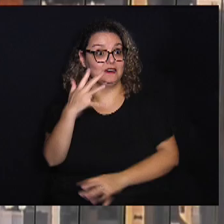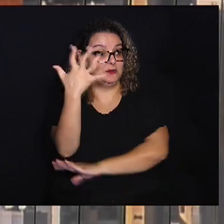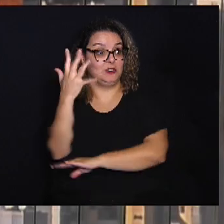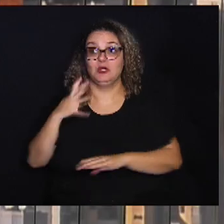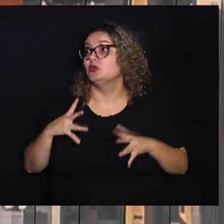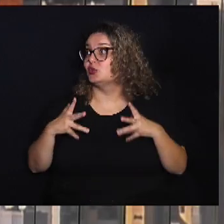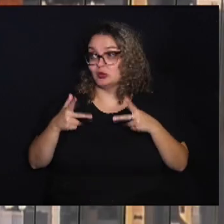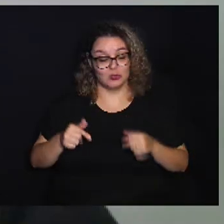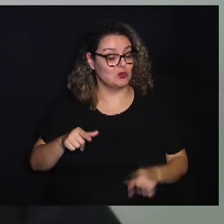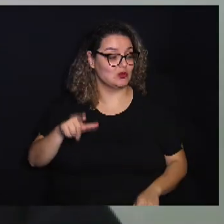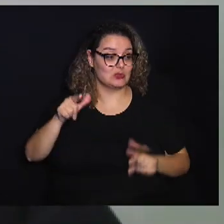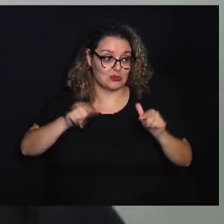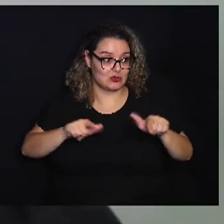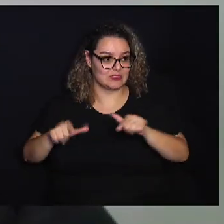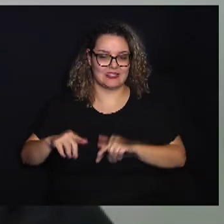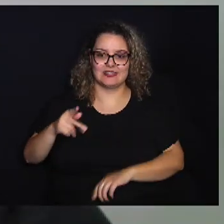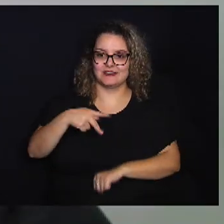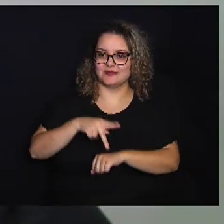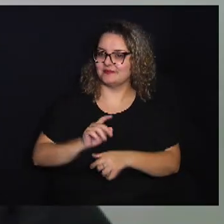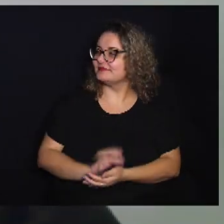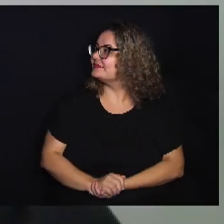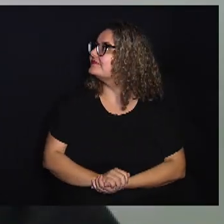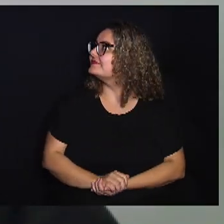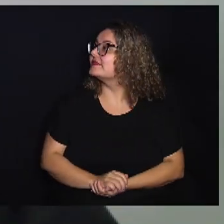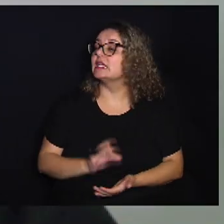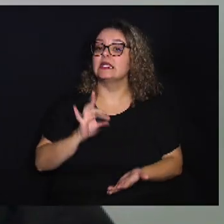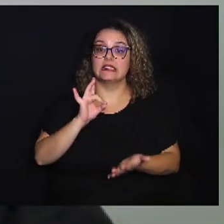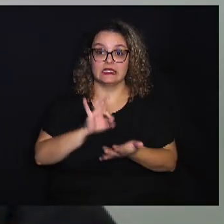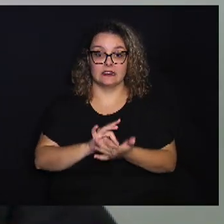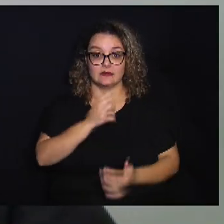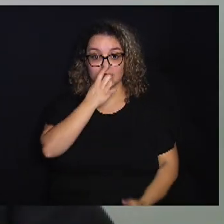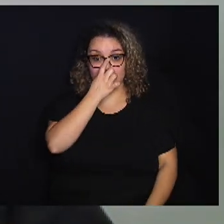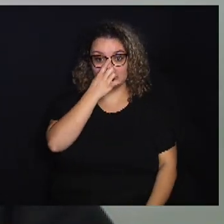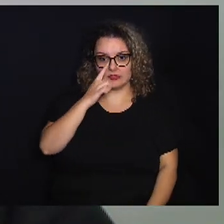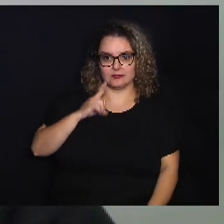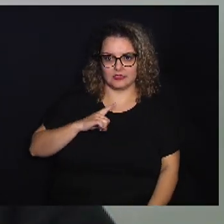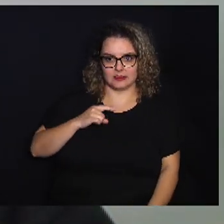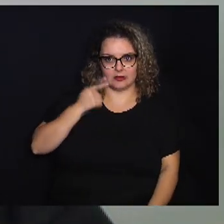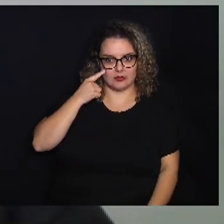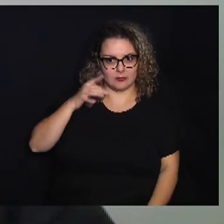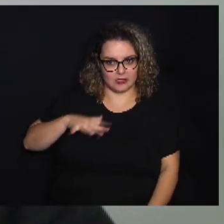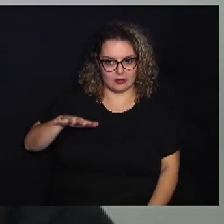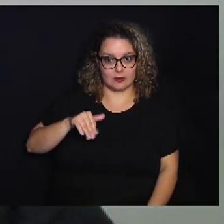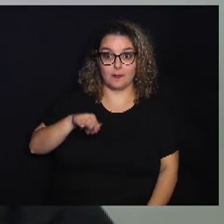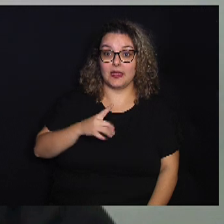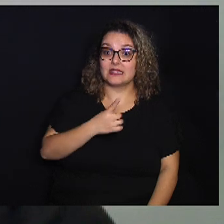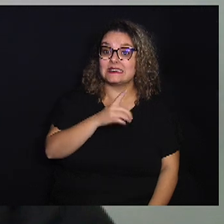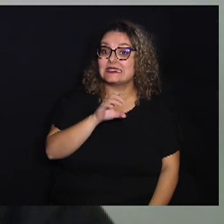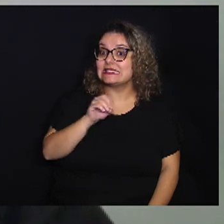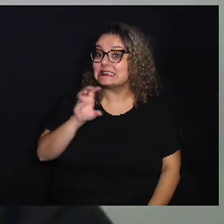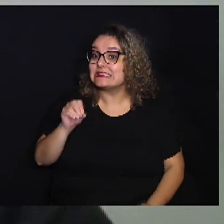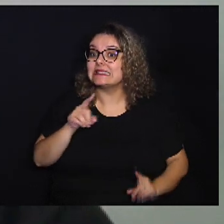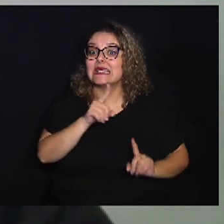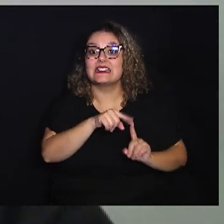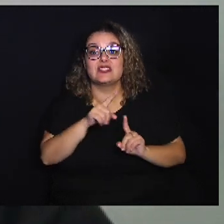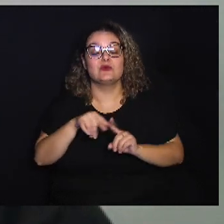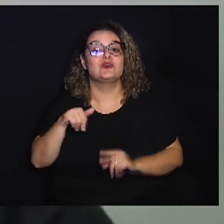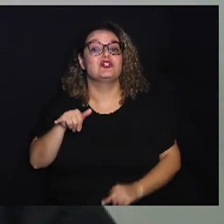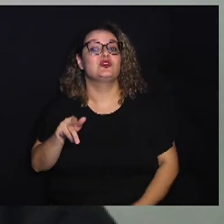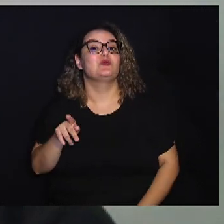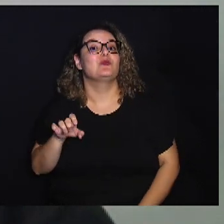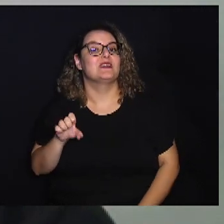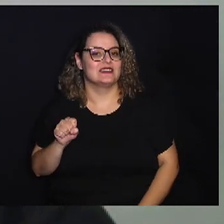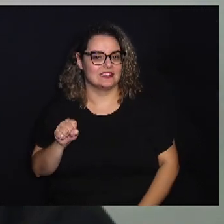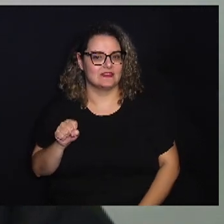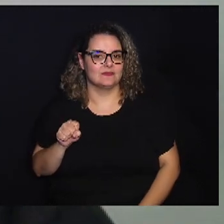todos os lugares do país? Na verdade, nós temos, para você ter uma ideia, mais de 100 espécies de ipês, né? Nós chamamos